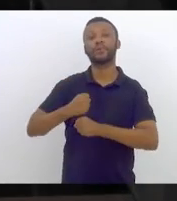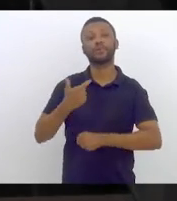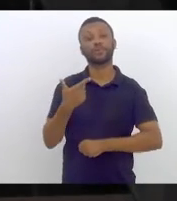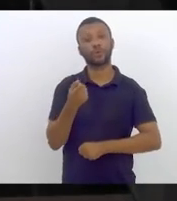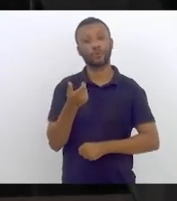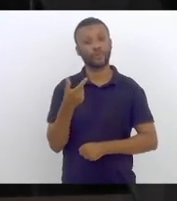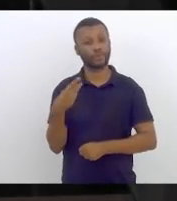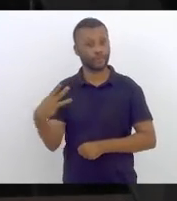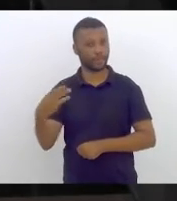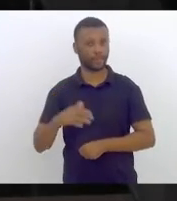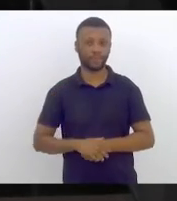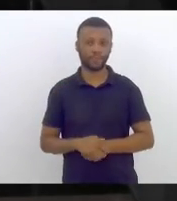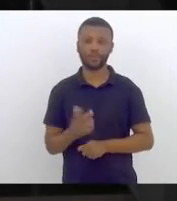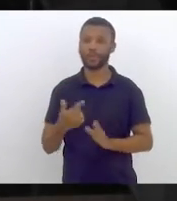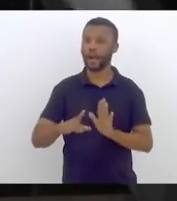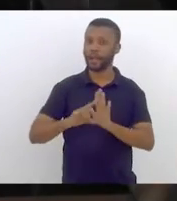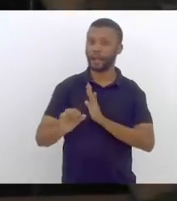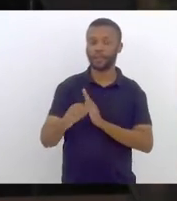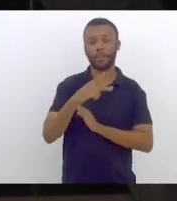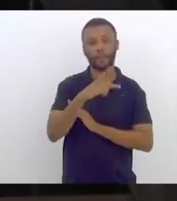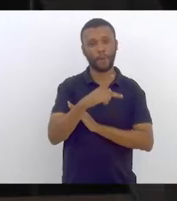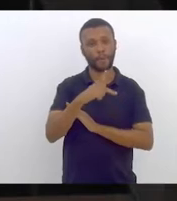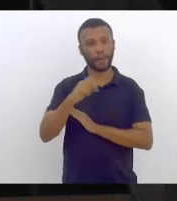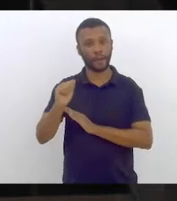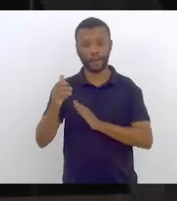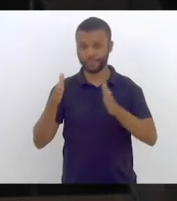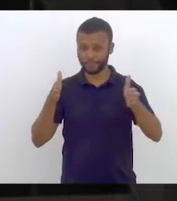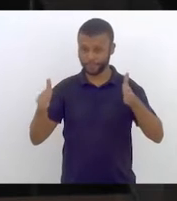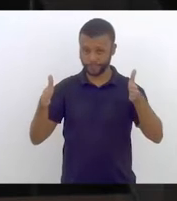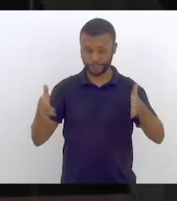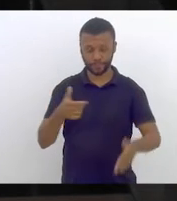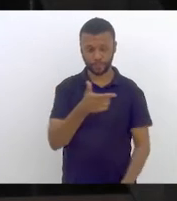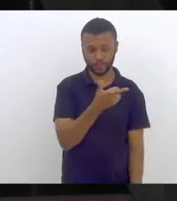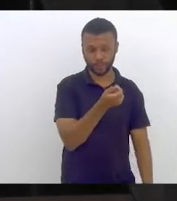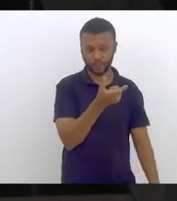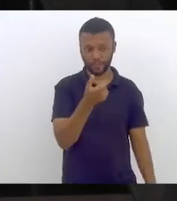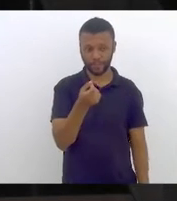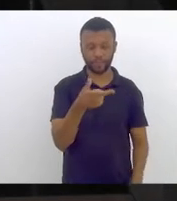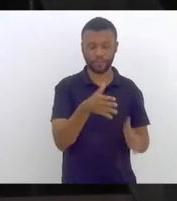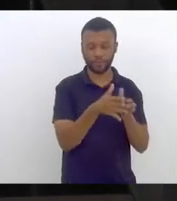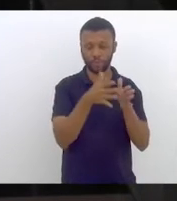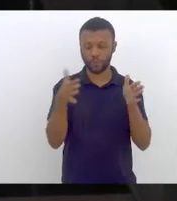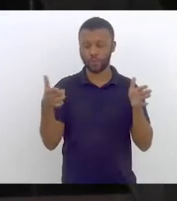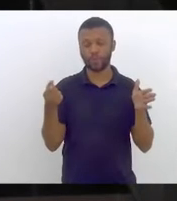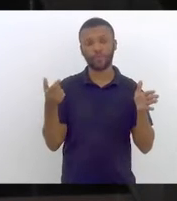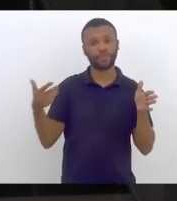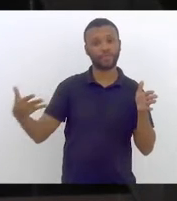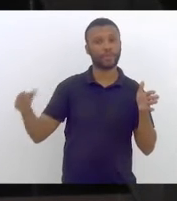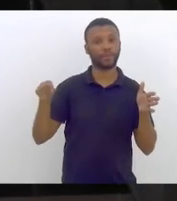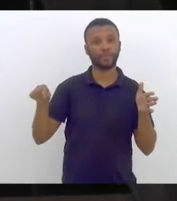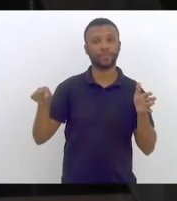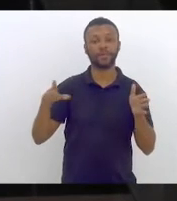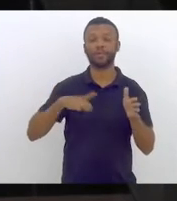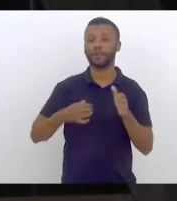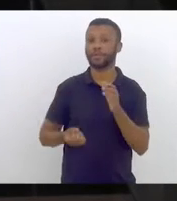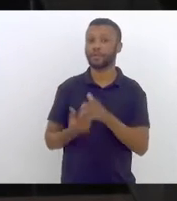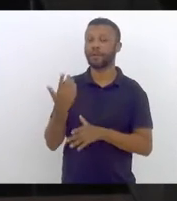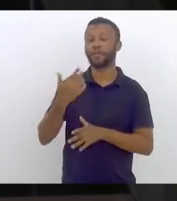a lei do PPA de 2023 foi instituída pela Lei 8.730